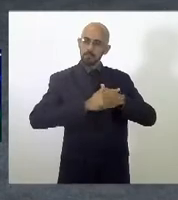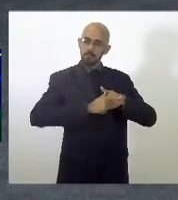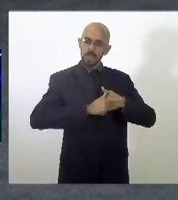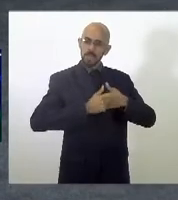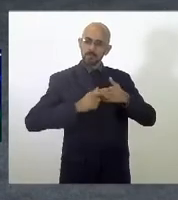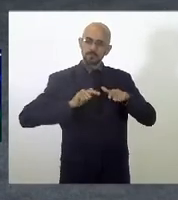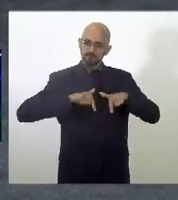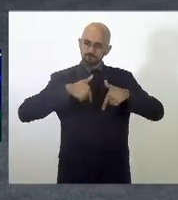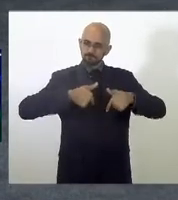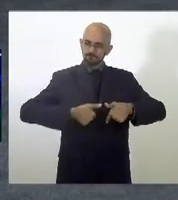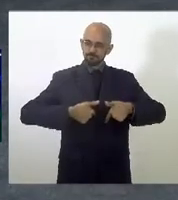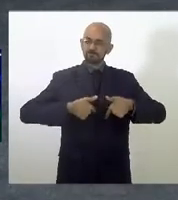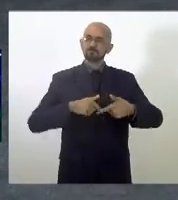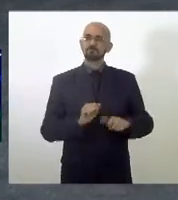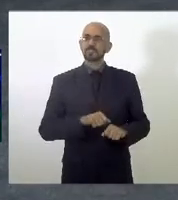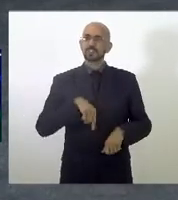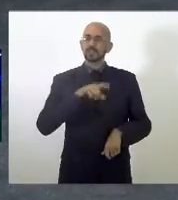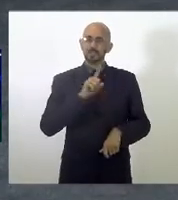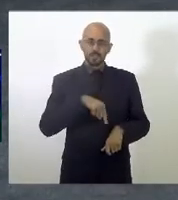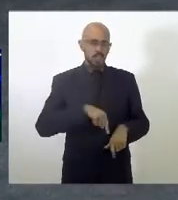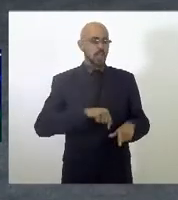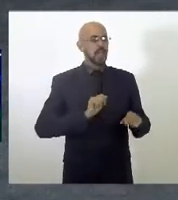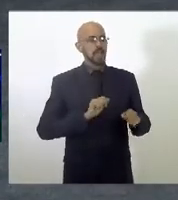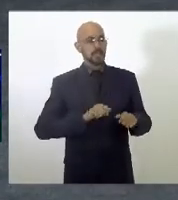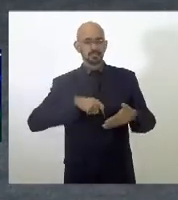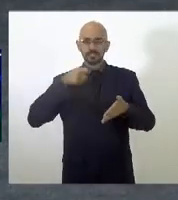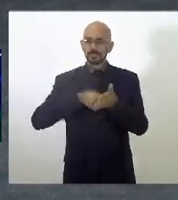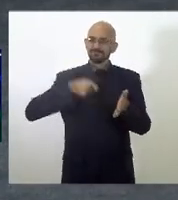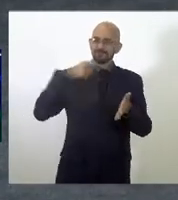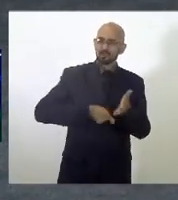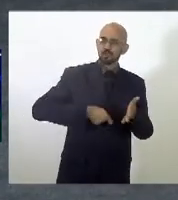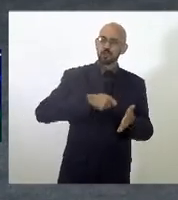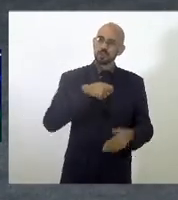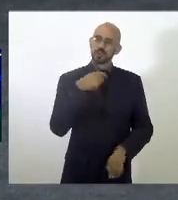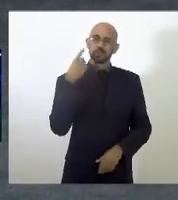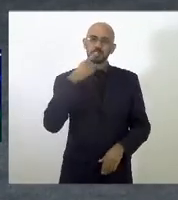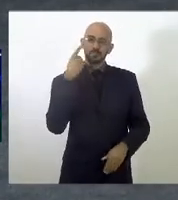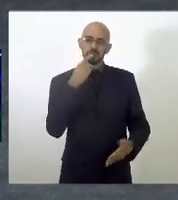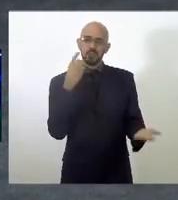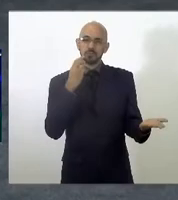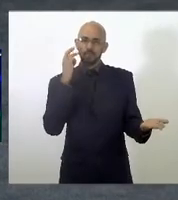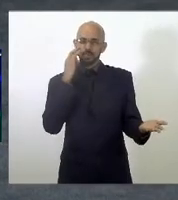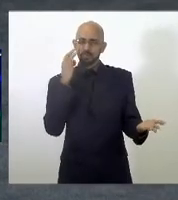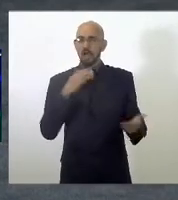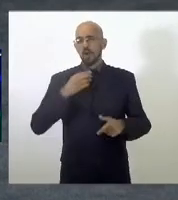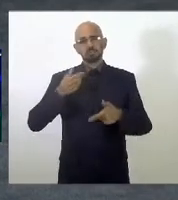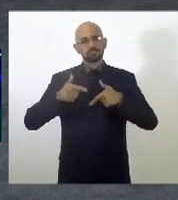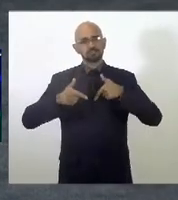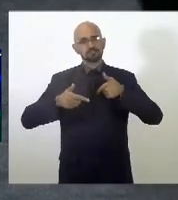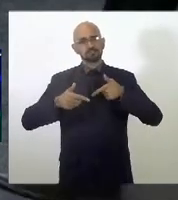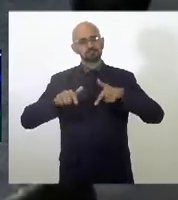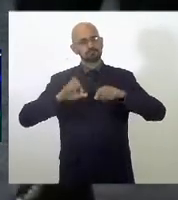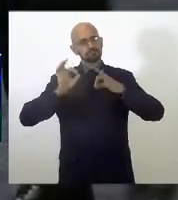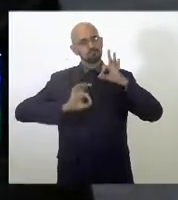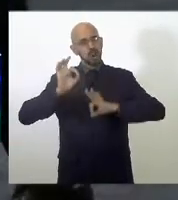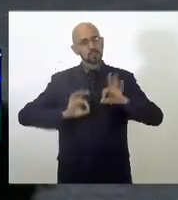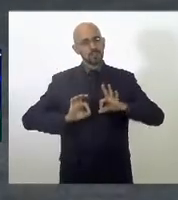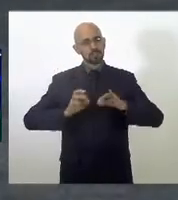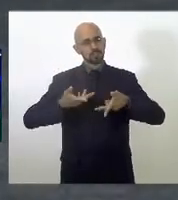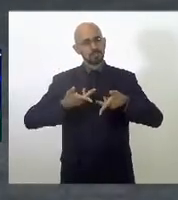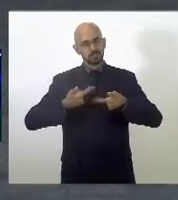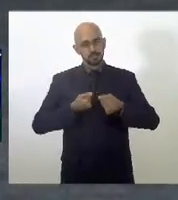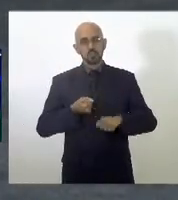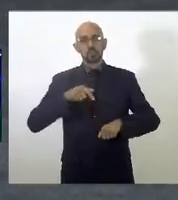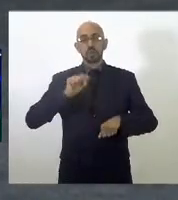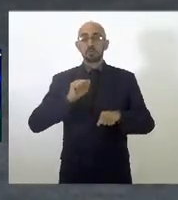do arco do trabalho do deputado Valdeque Carneiro. Então, o projeto é bastante meritório. Hoje, quando a gente fala de territórios de favela